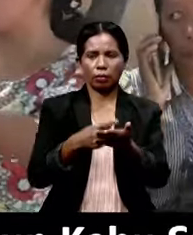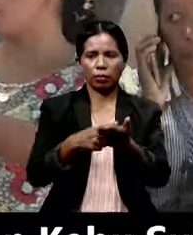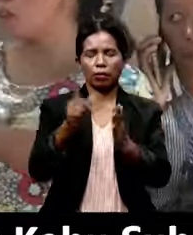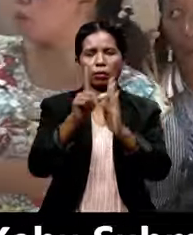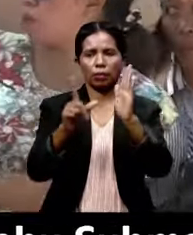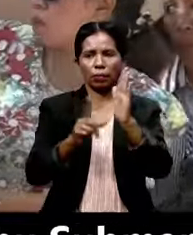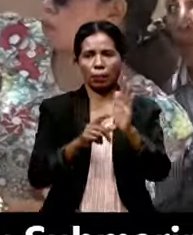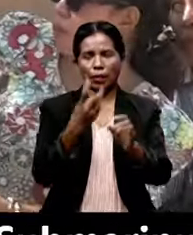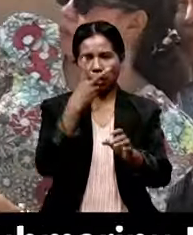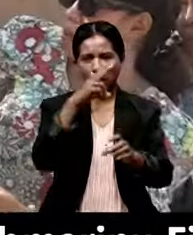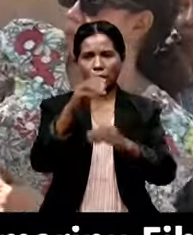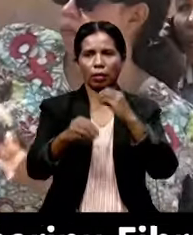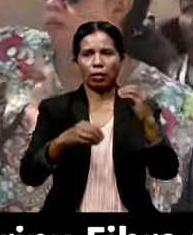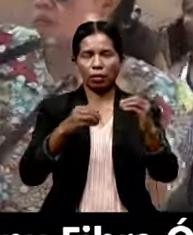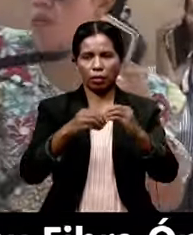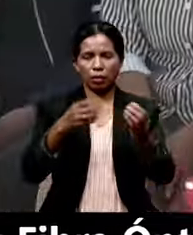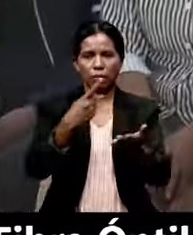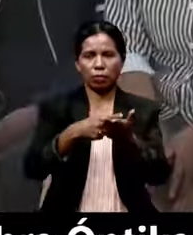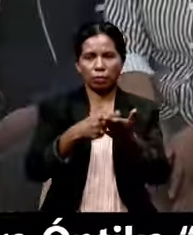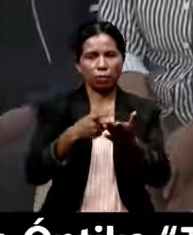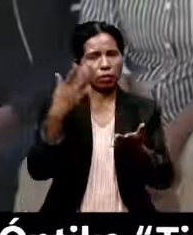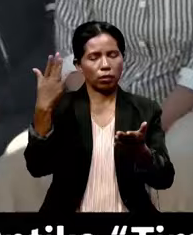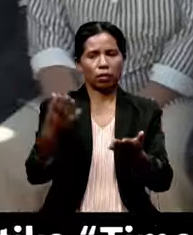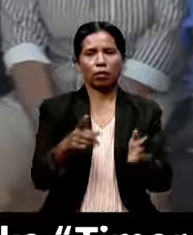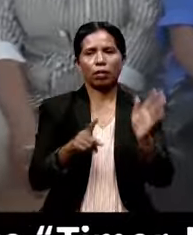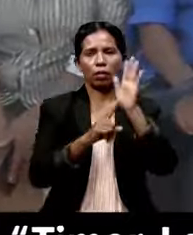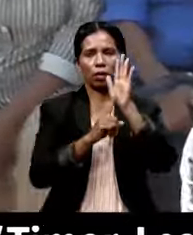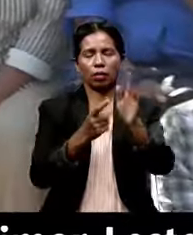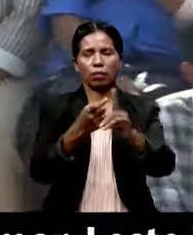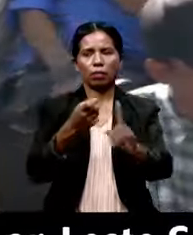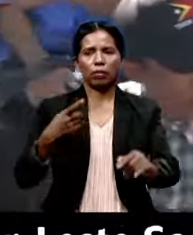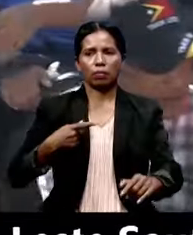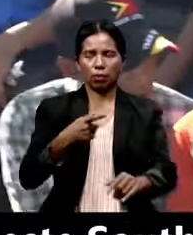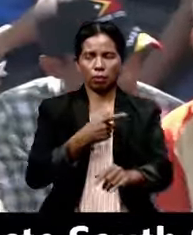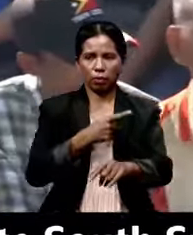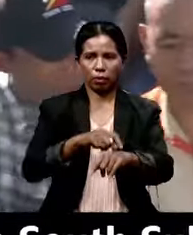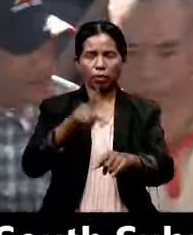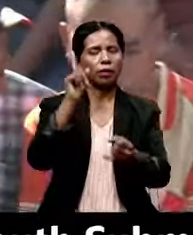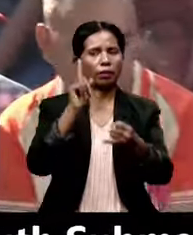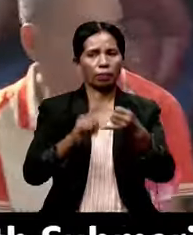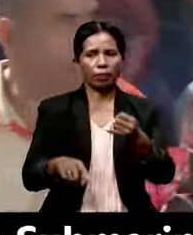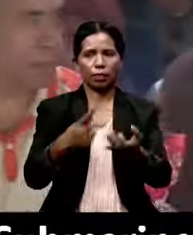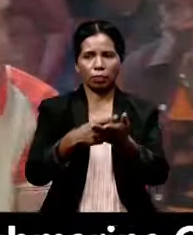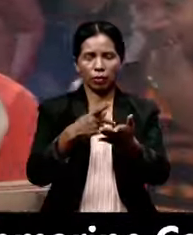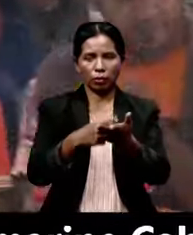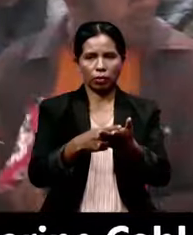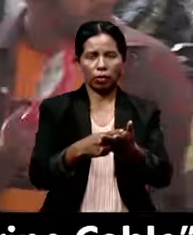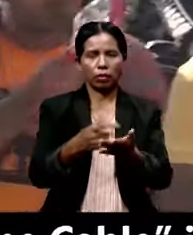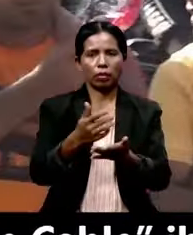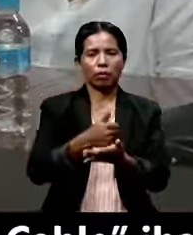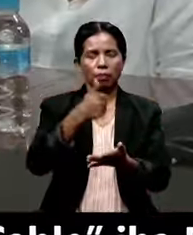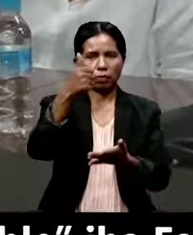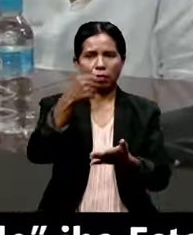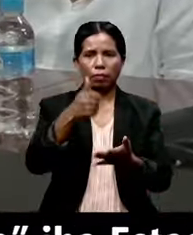Halo Harmonização para Proposta Refere no da Resolução, Rússia Parlamento Nacional, no Icos Mai Proposta Nepasta ou